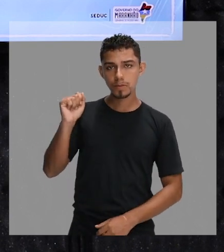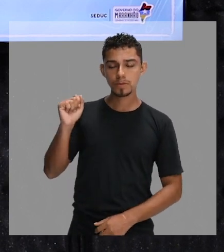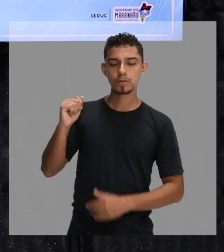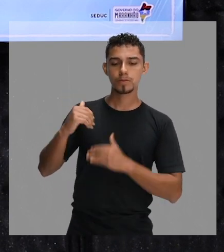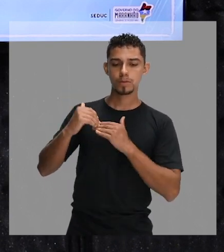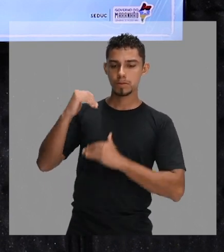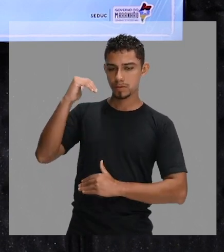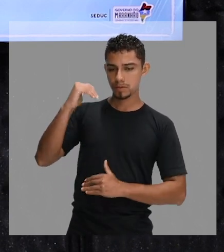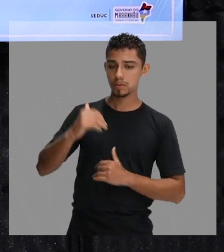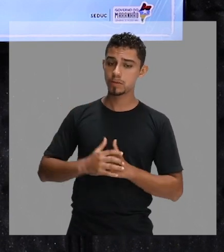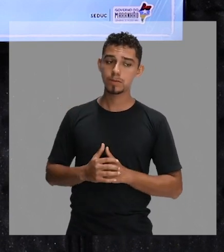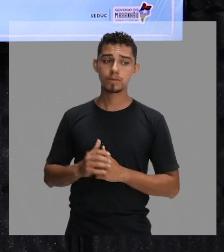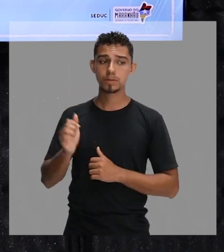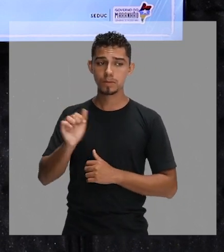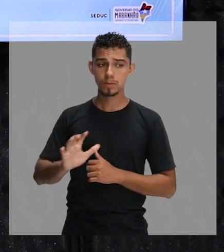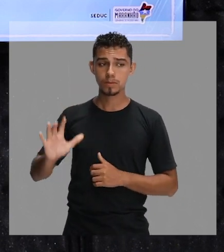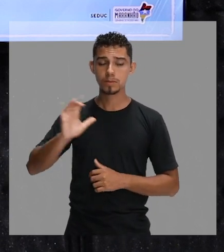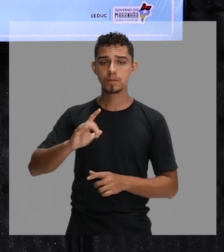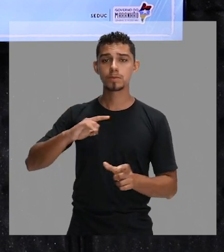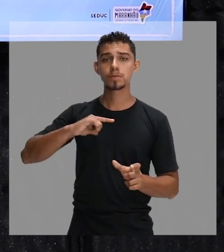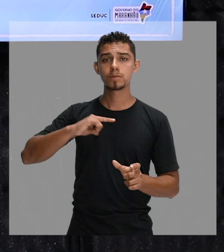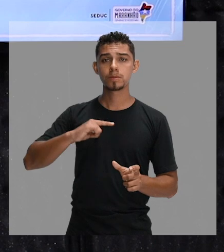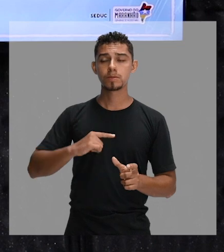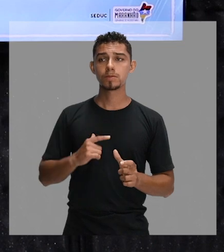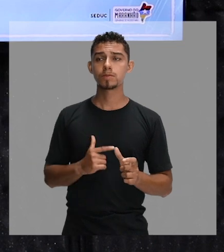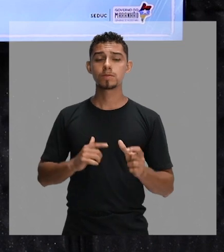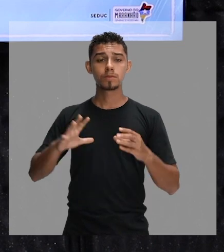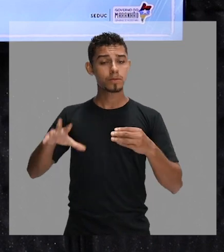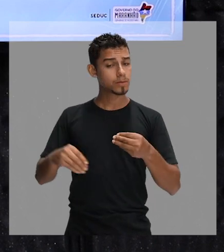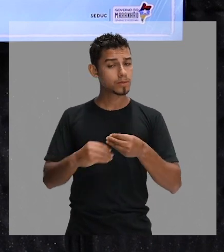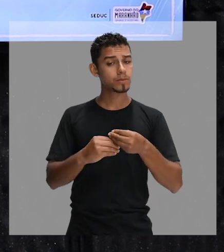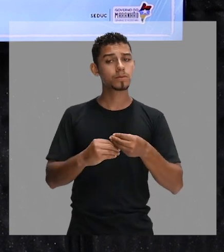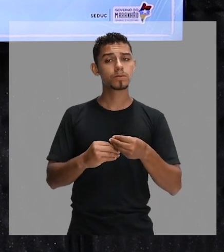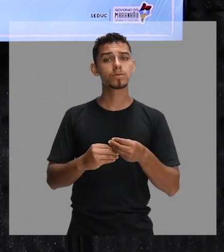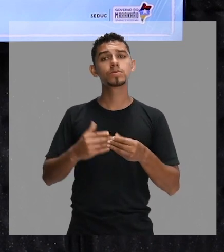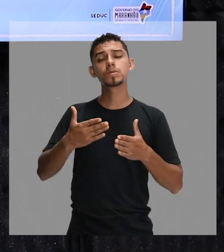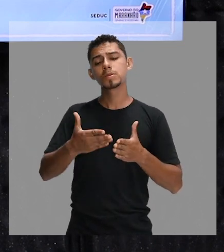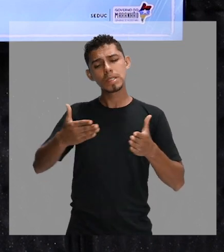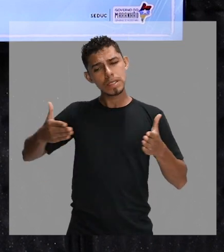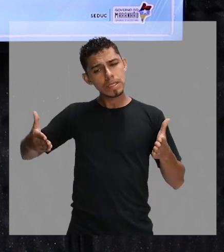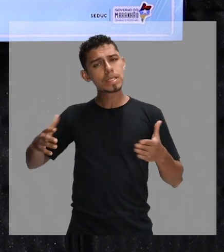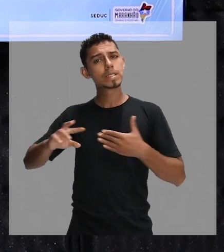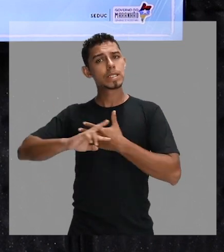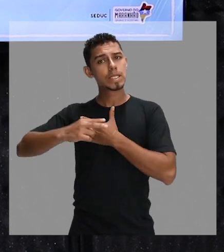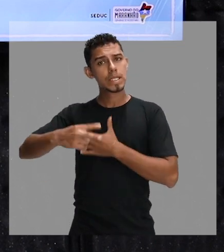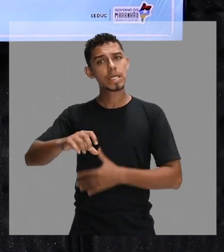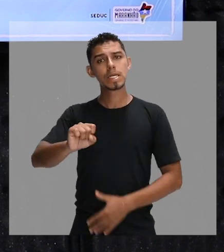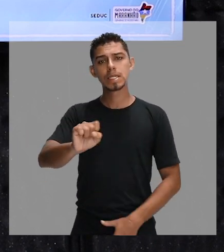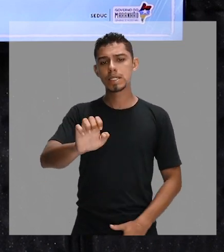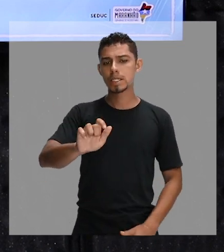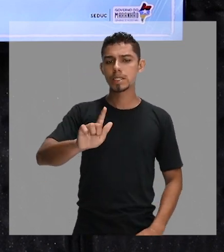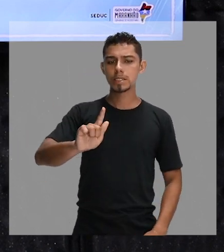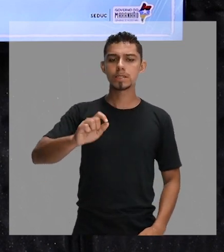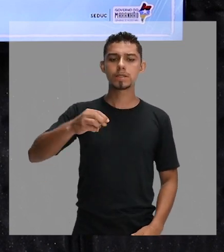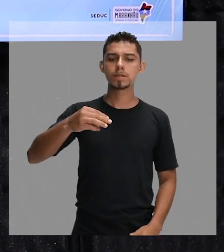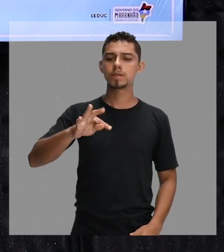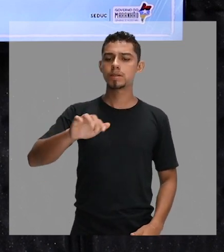Dessas áreas litorâneas, são as áreas em que há um acúmulo de sedimentos. São as áreas de